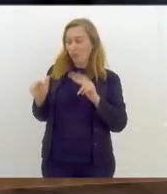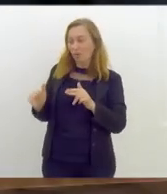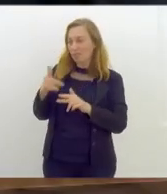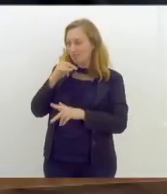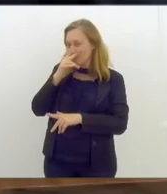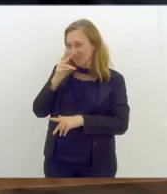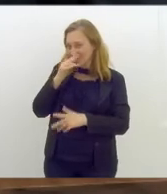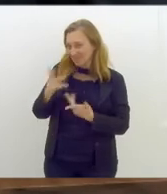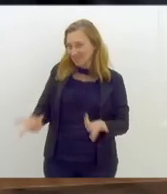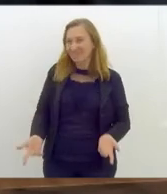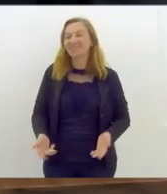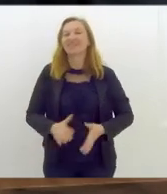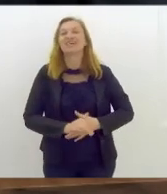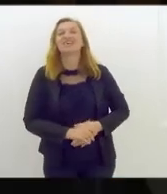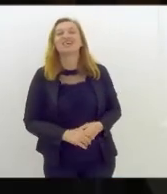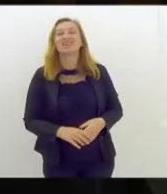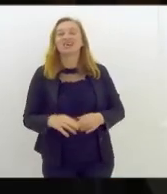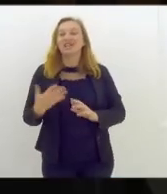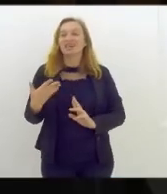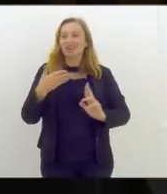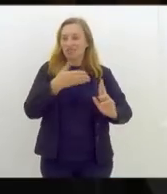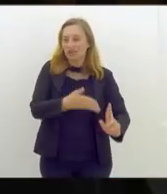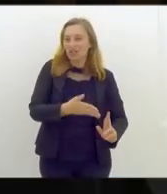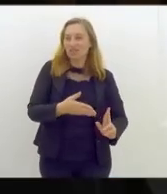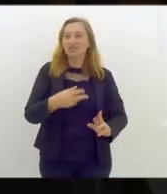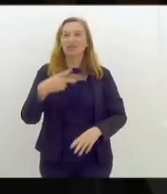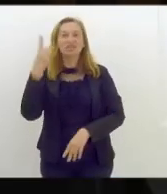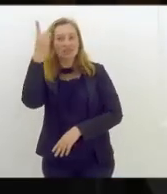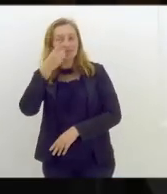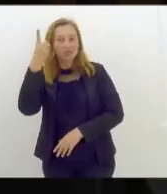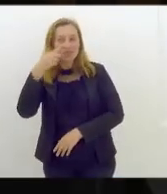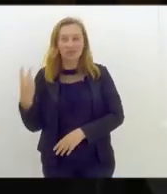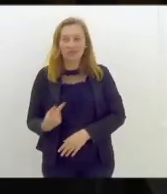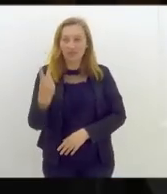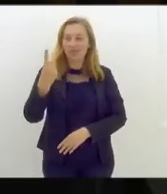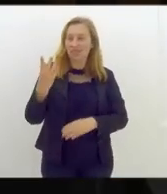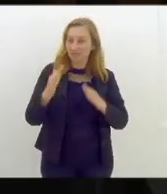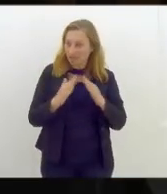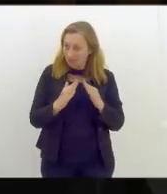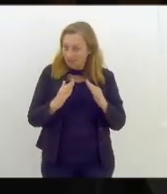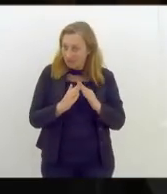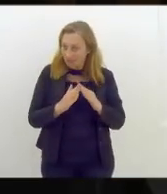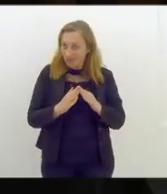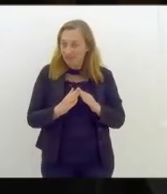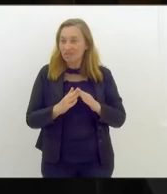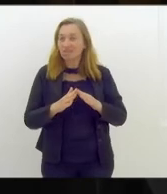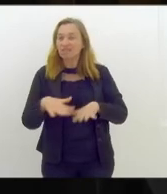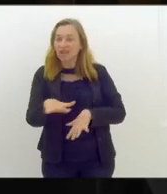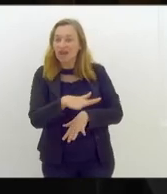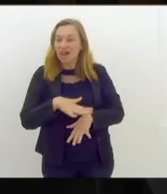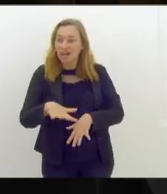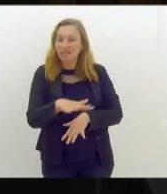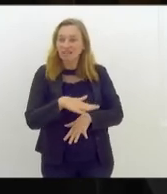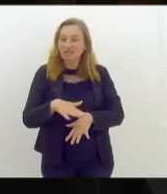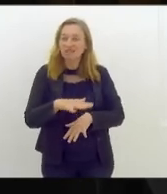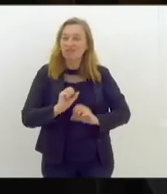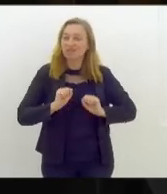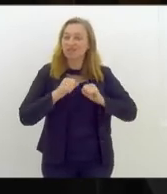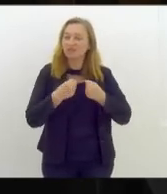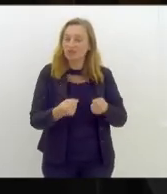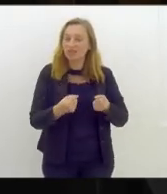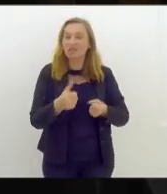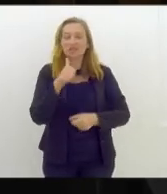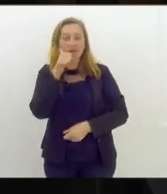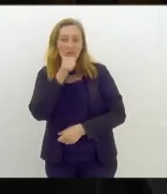Não posso deixar de fazer referência a deputadas valorosas dessa casa, que atuam na área da defesa